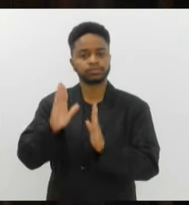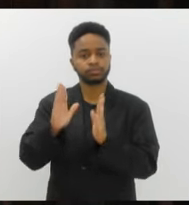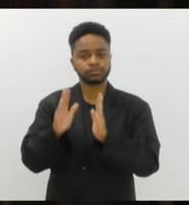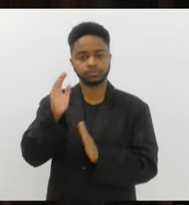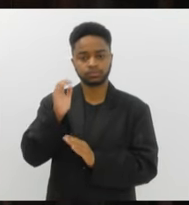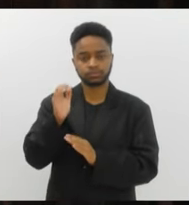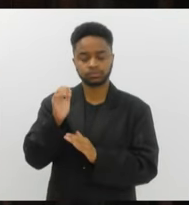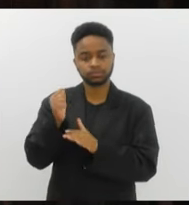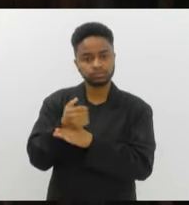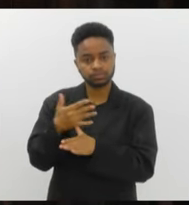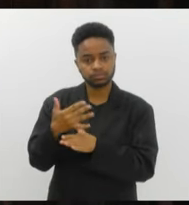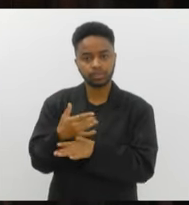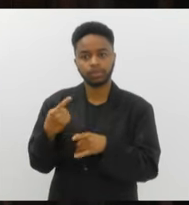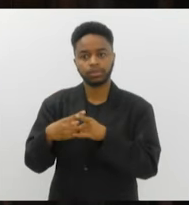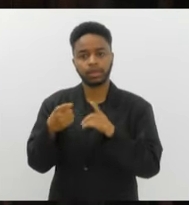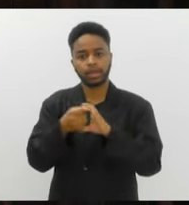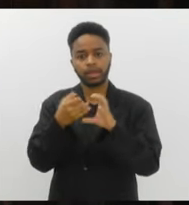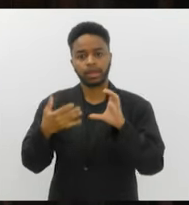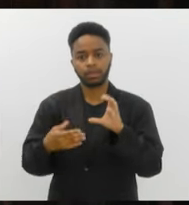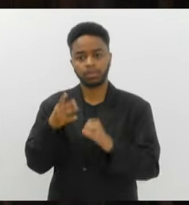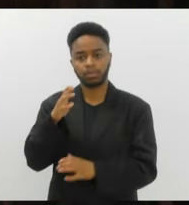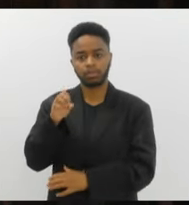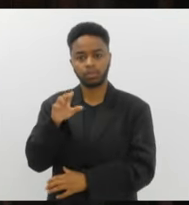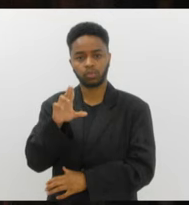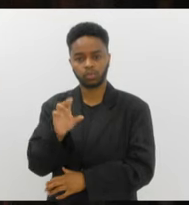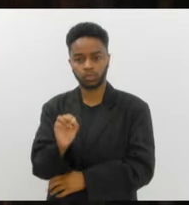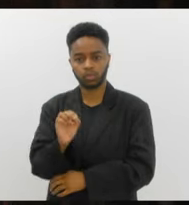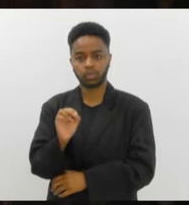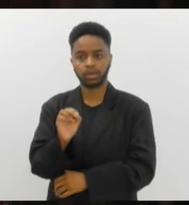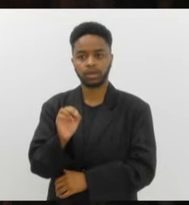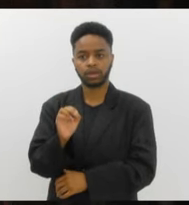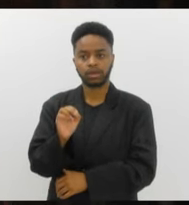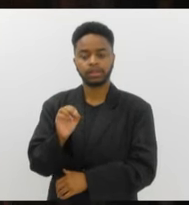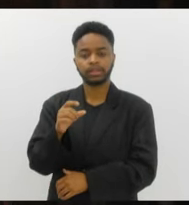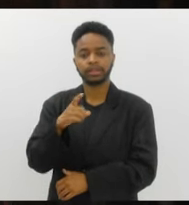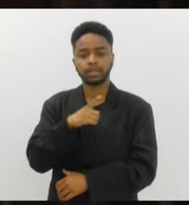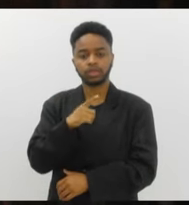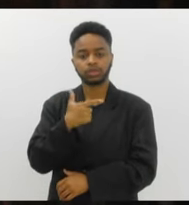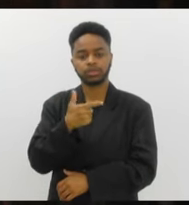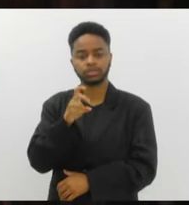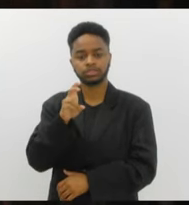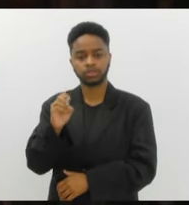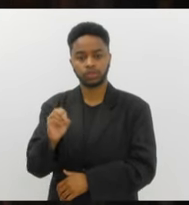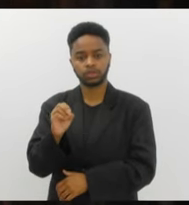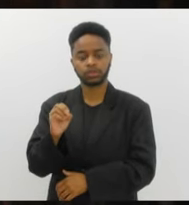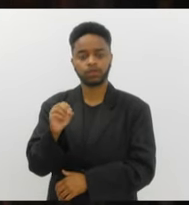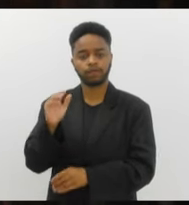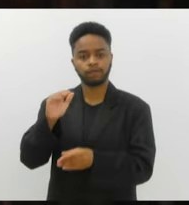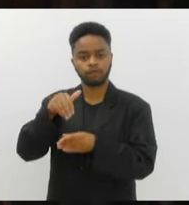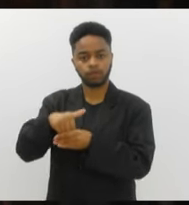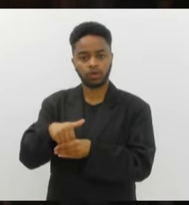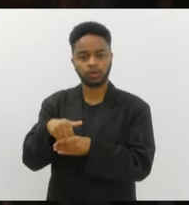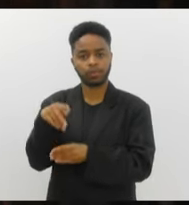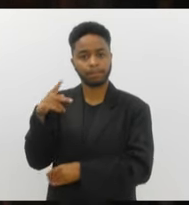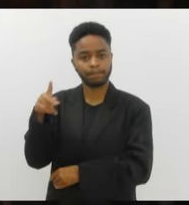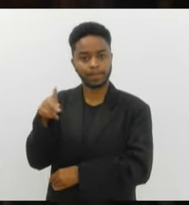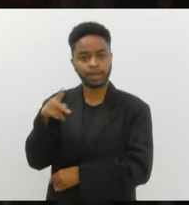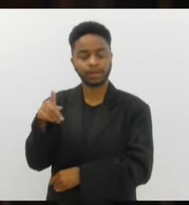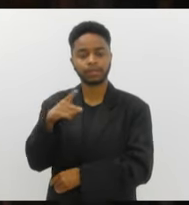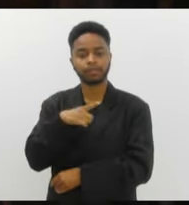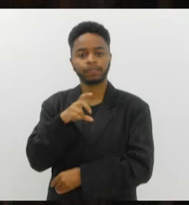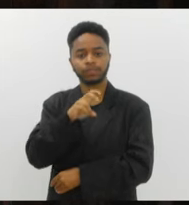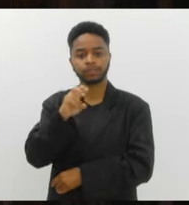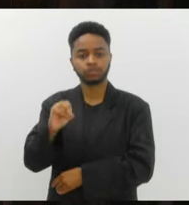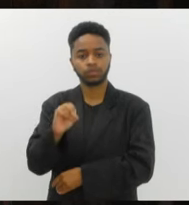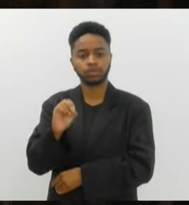essa característica do Bruno, andar. É o Bruno que teve 250 votos em Paraty, é o Bruno que teve